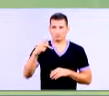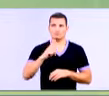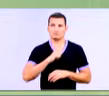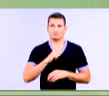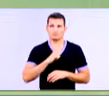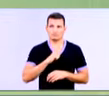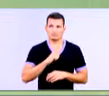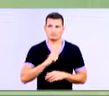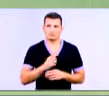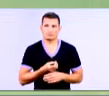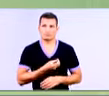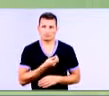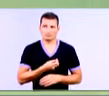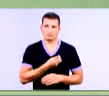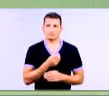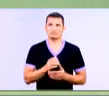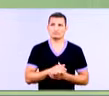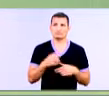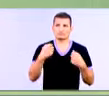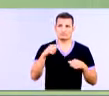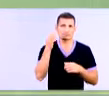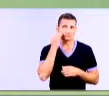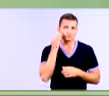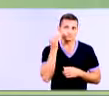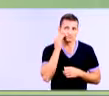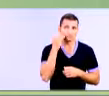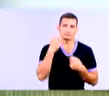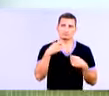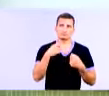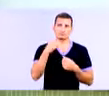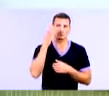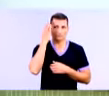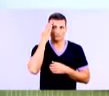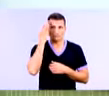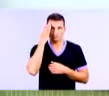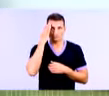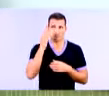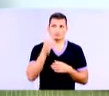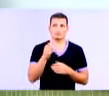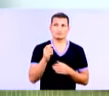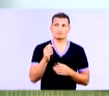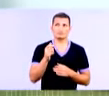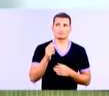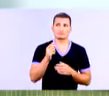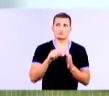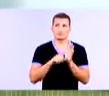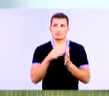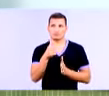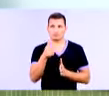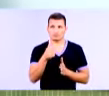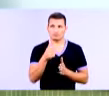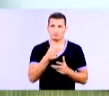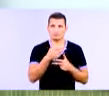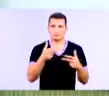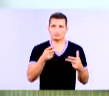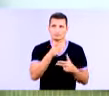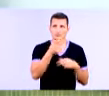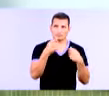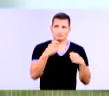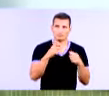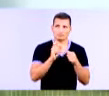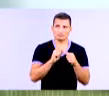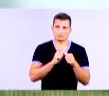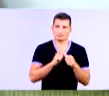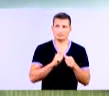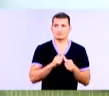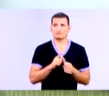É preciso a gente ver isso aí, a gente precisa testar isso aí. Primeira coisa que vocês vão ter que fazer quando chegar em casa ou durante a semana, inclusive, vocês já têm atividade